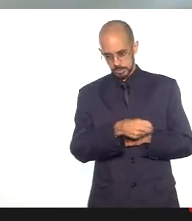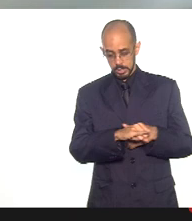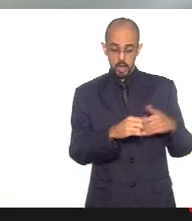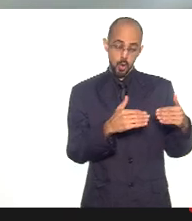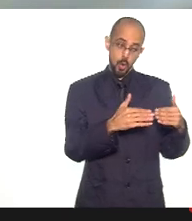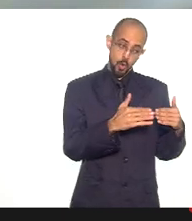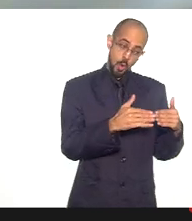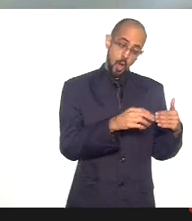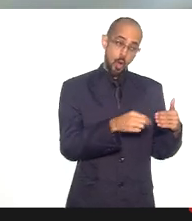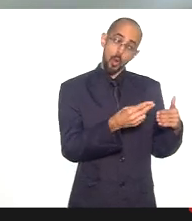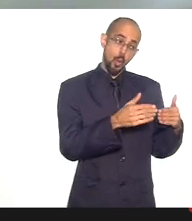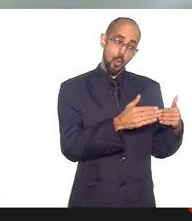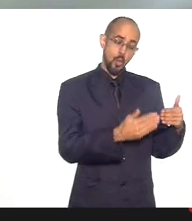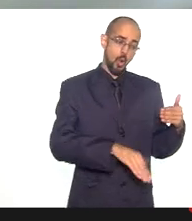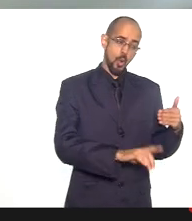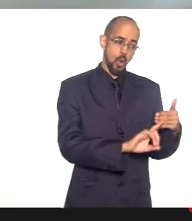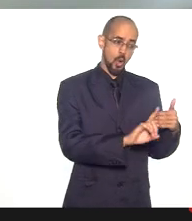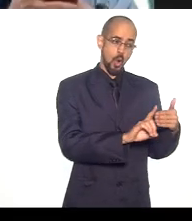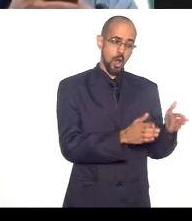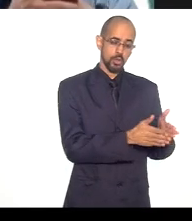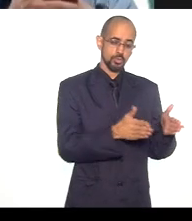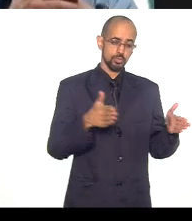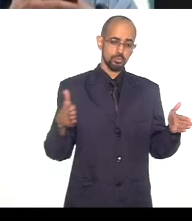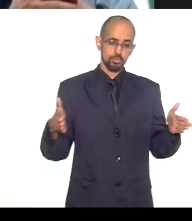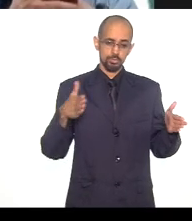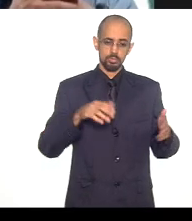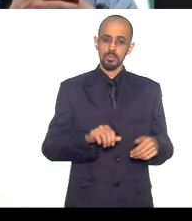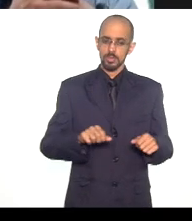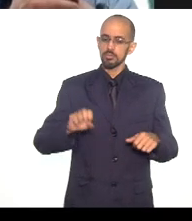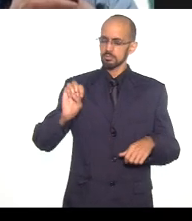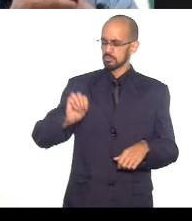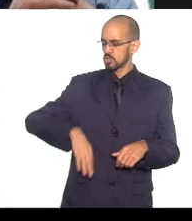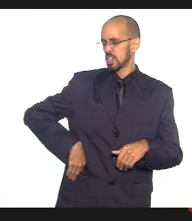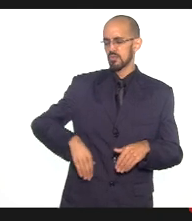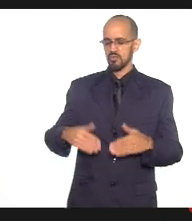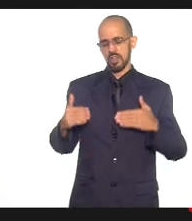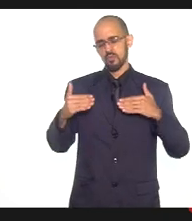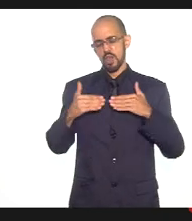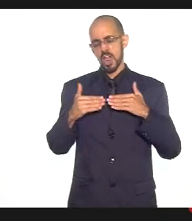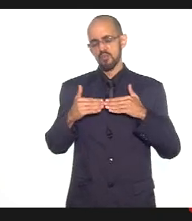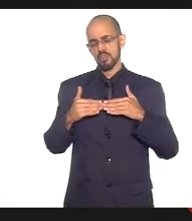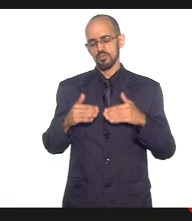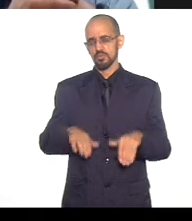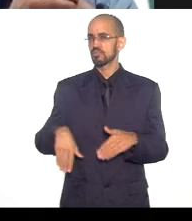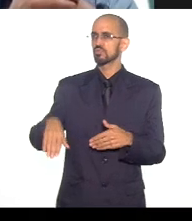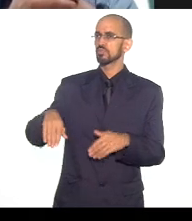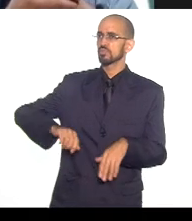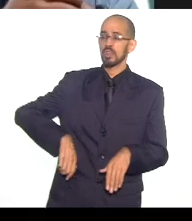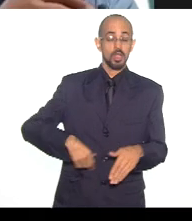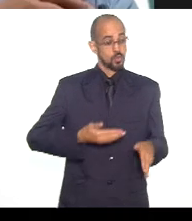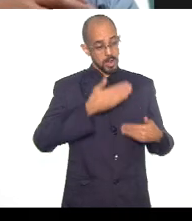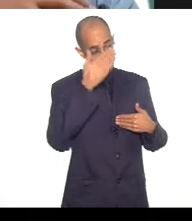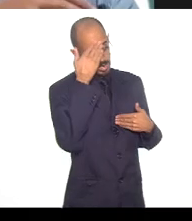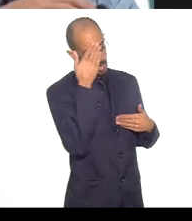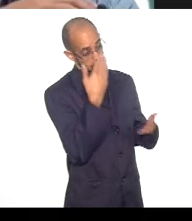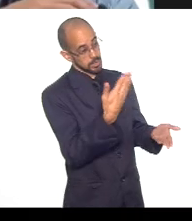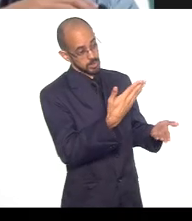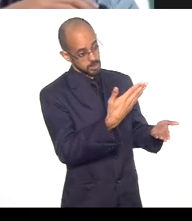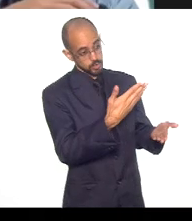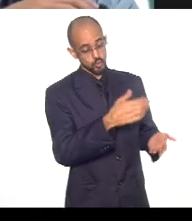concorda ou não com essa prorrogação. Favorável, deputado. Então, agradeço. Então, já